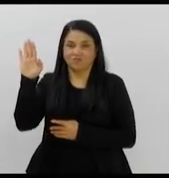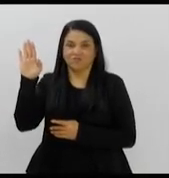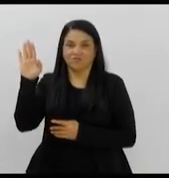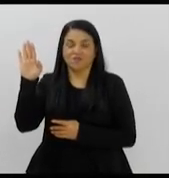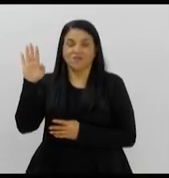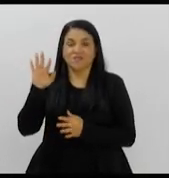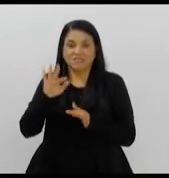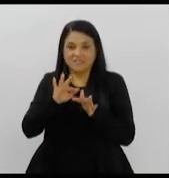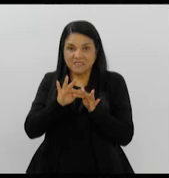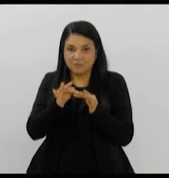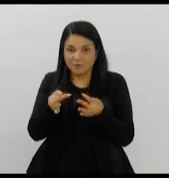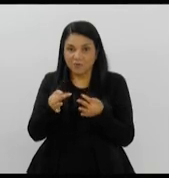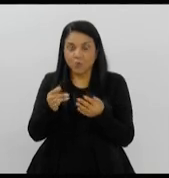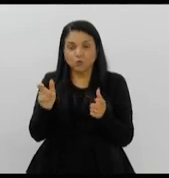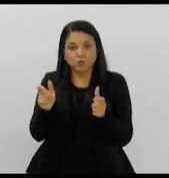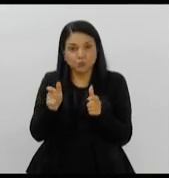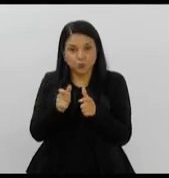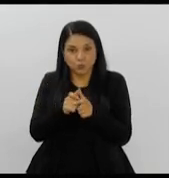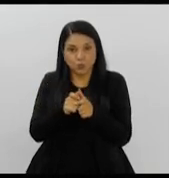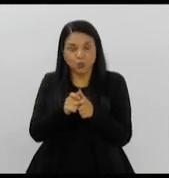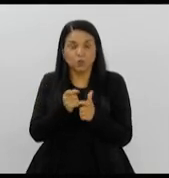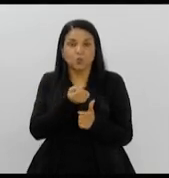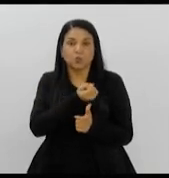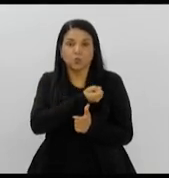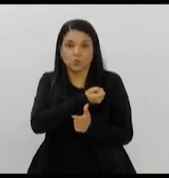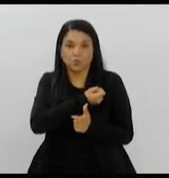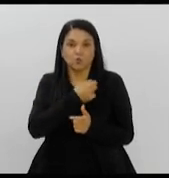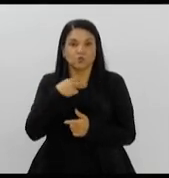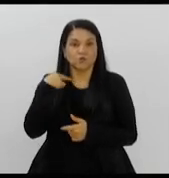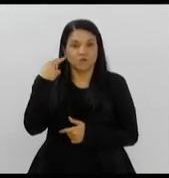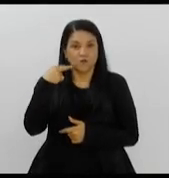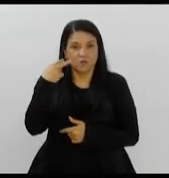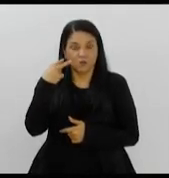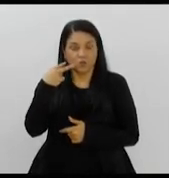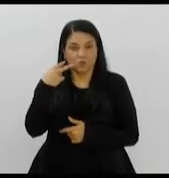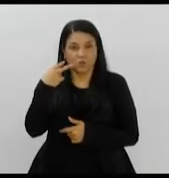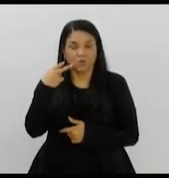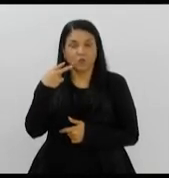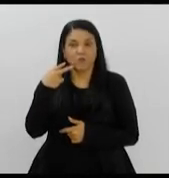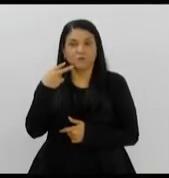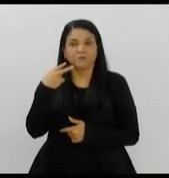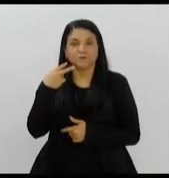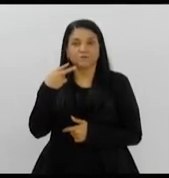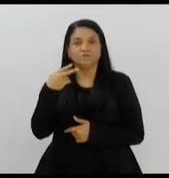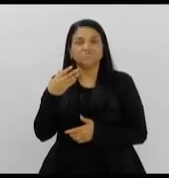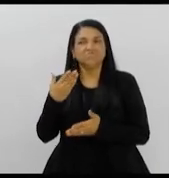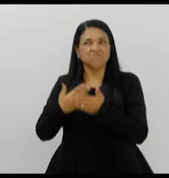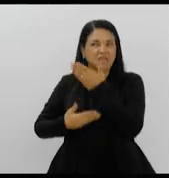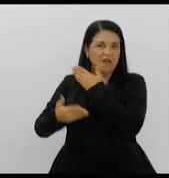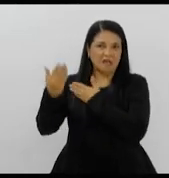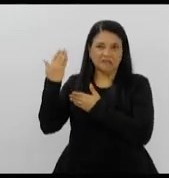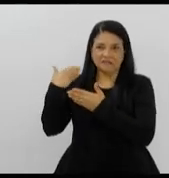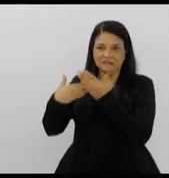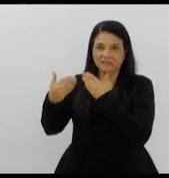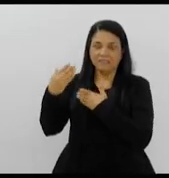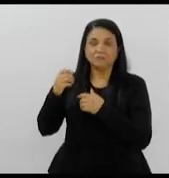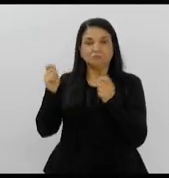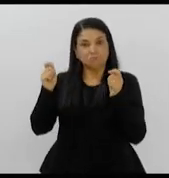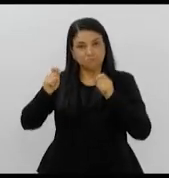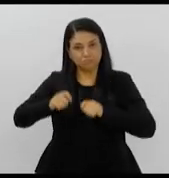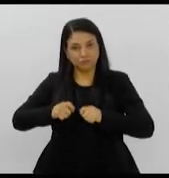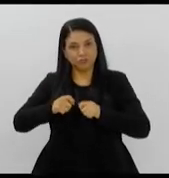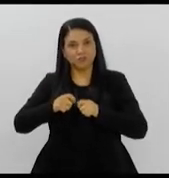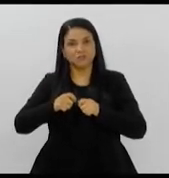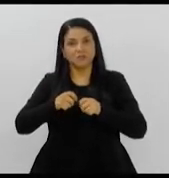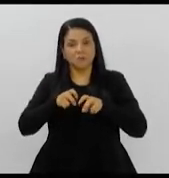diminuiu agora o número de candidatos, é o número de cadeiras mais um. Na nossa época, podia ser o número